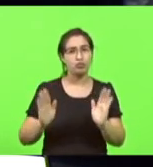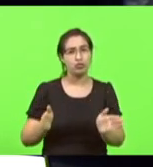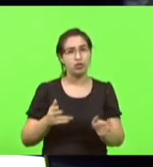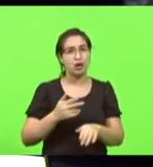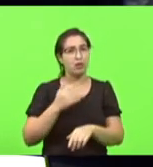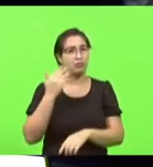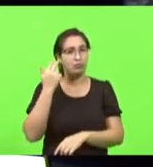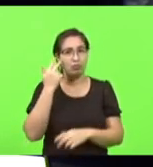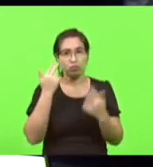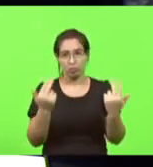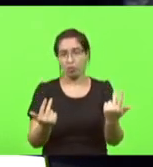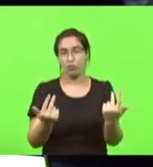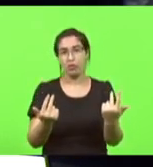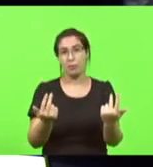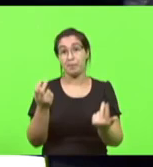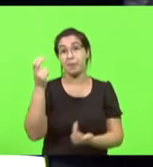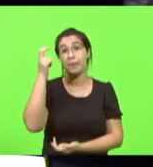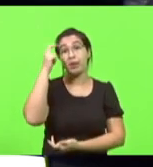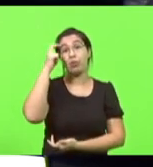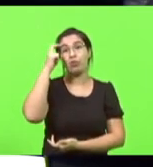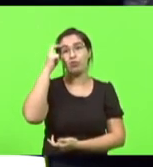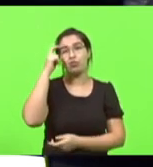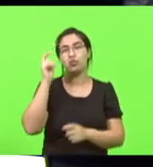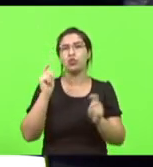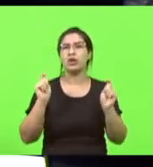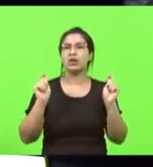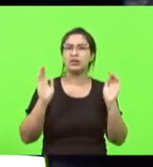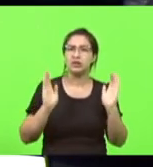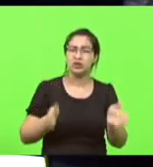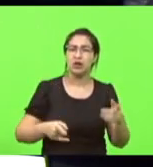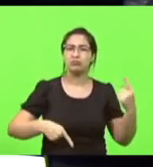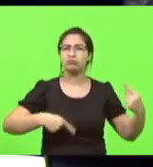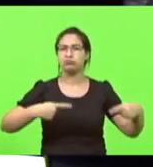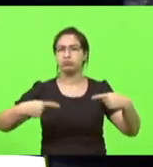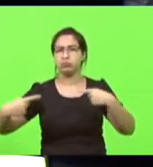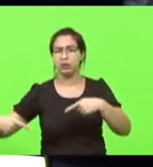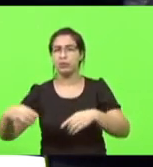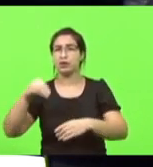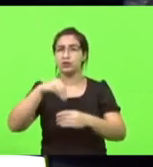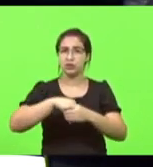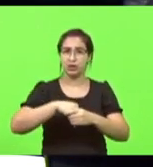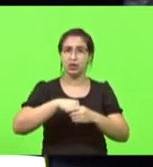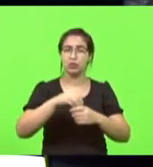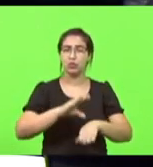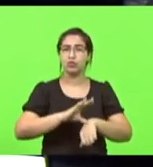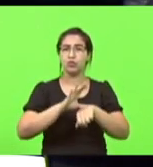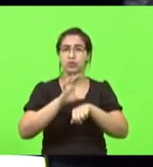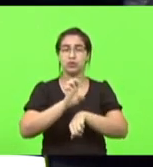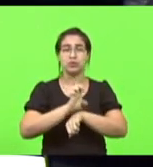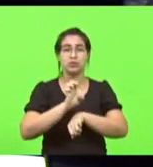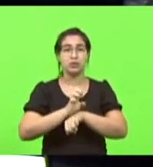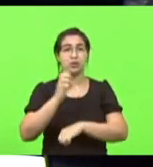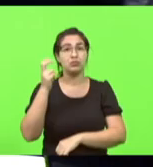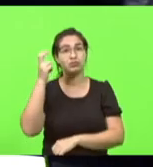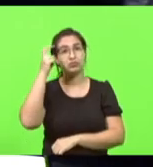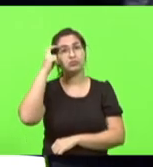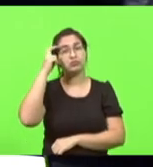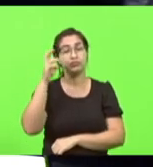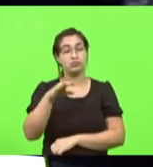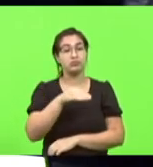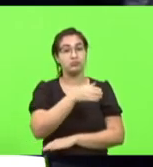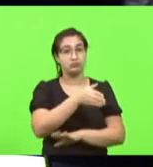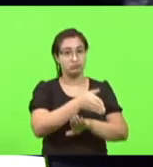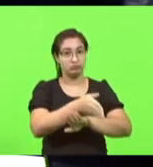cultura fez todo um debate no Conselho Estadual de Cultura com os seus membros. Este projeto que